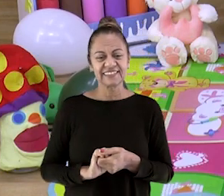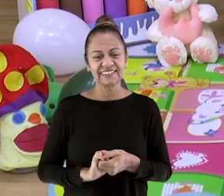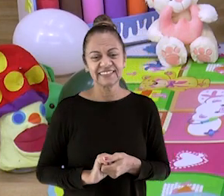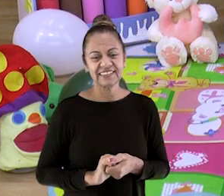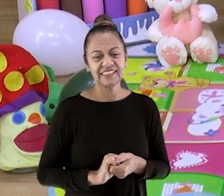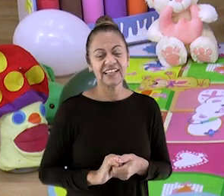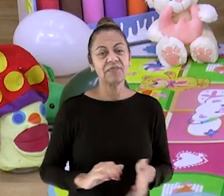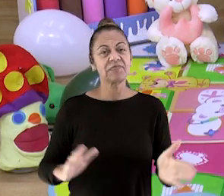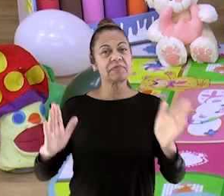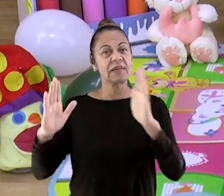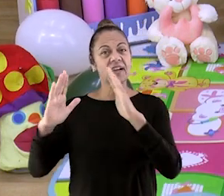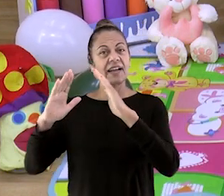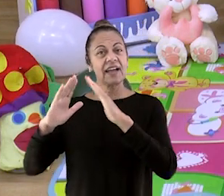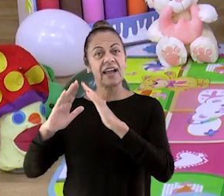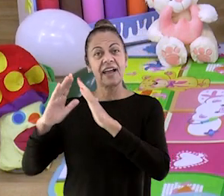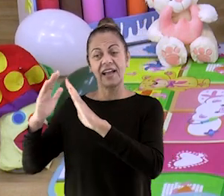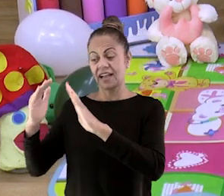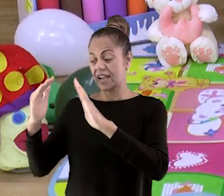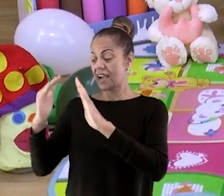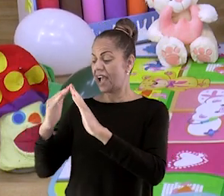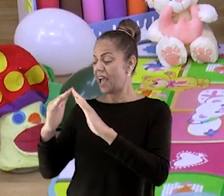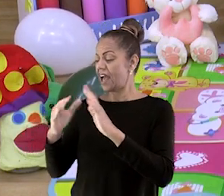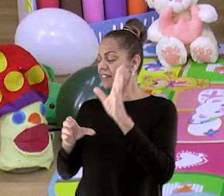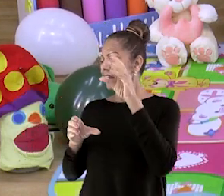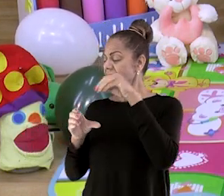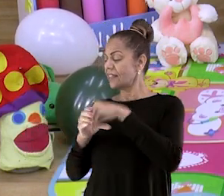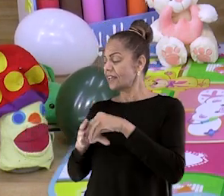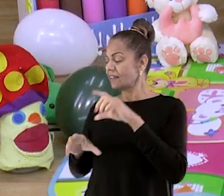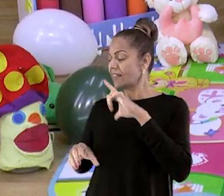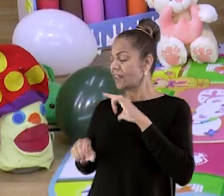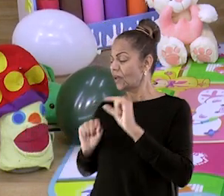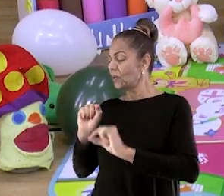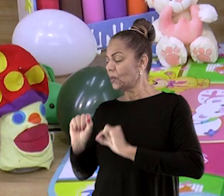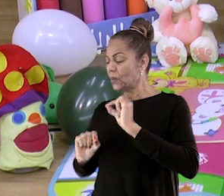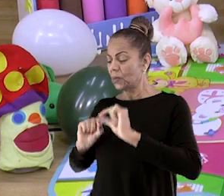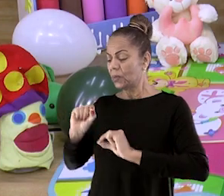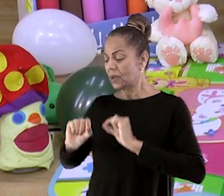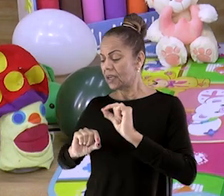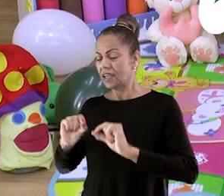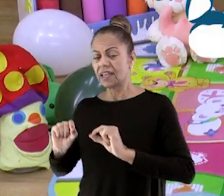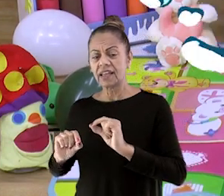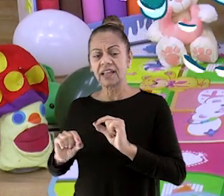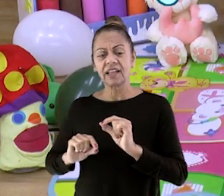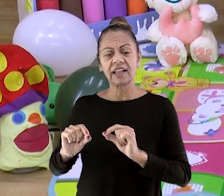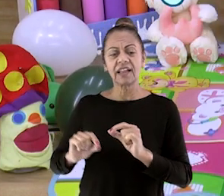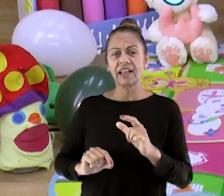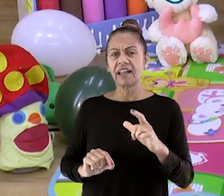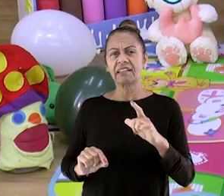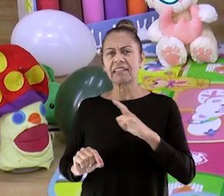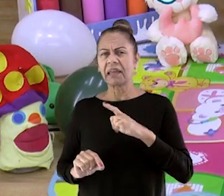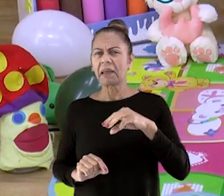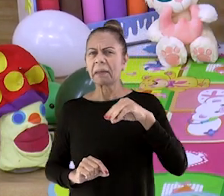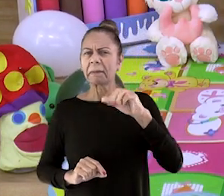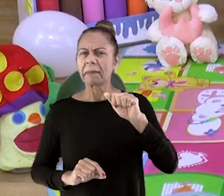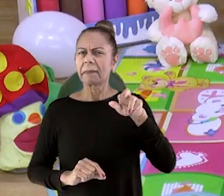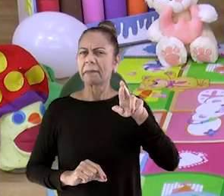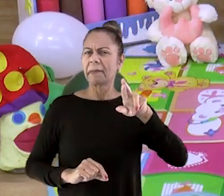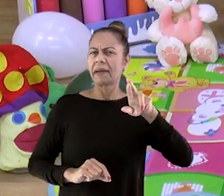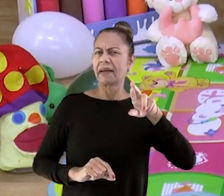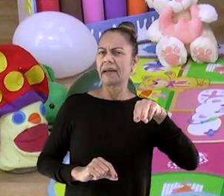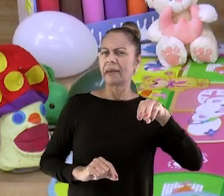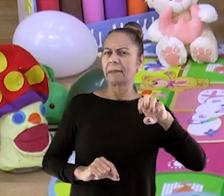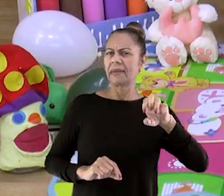engraçada que que tem na casa engraçada Será que tem marmelada